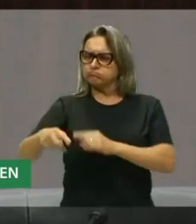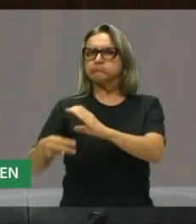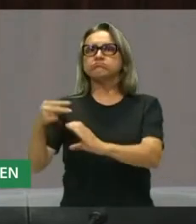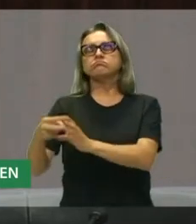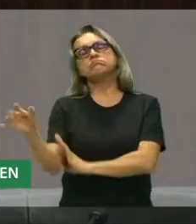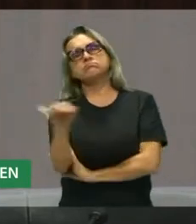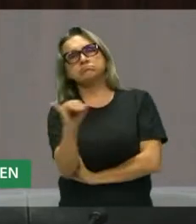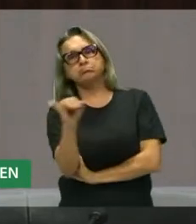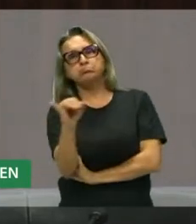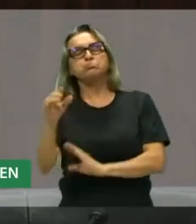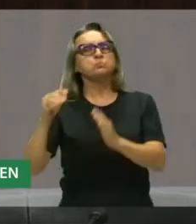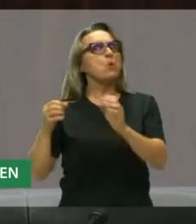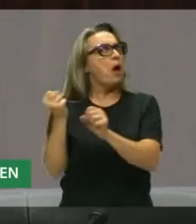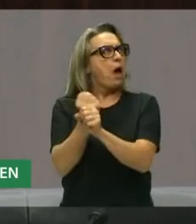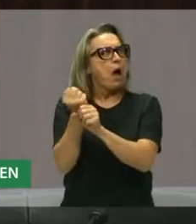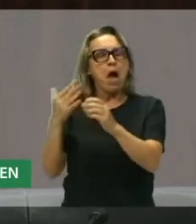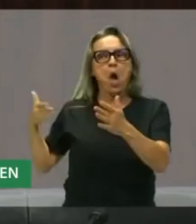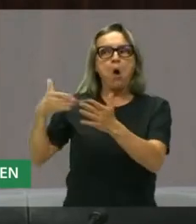últimos anos.